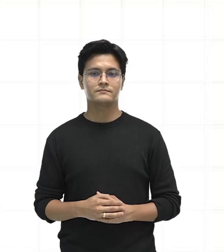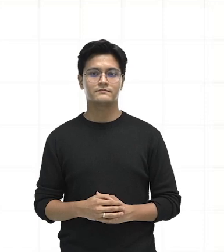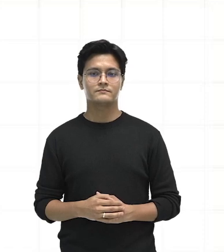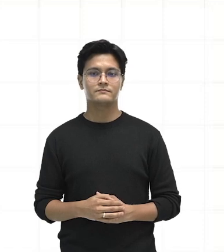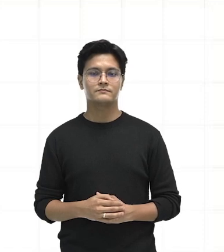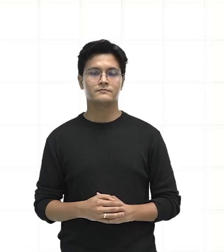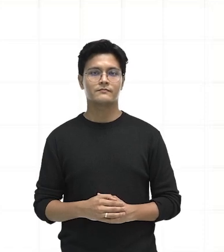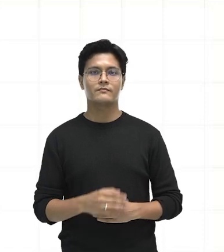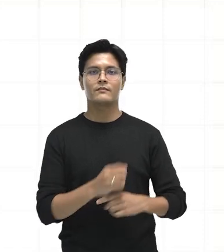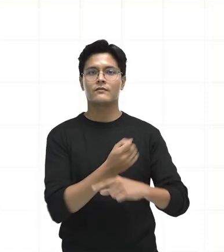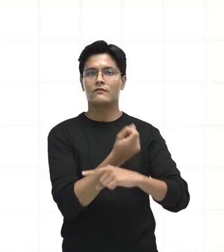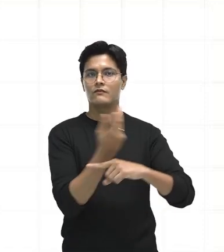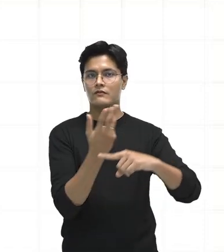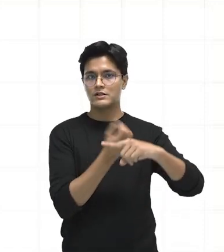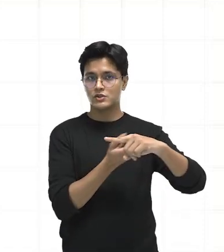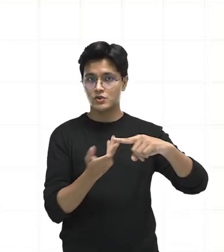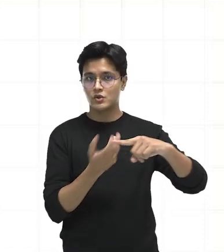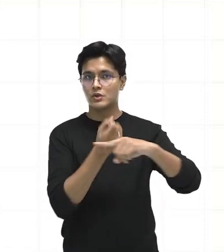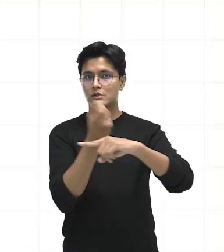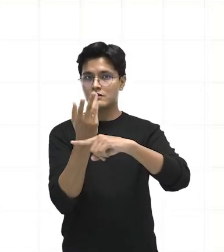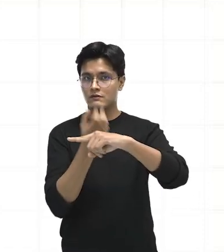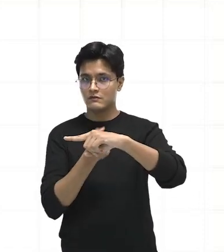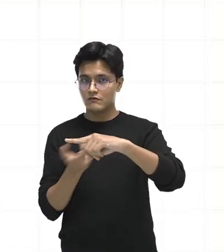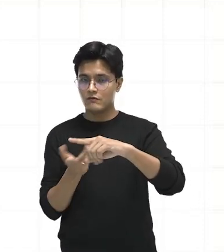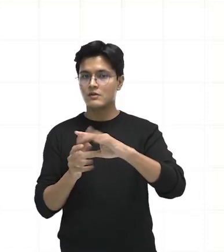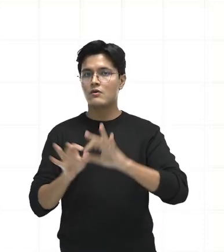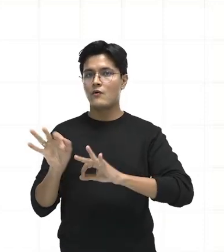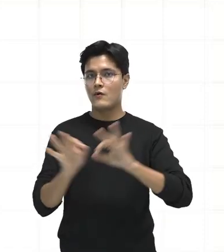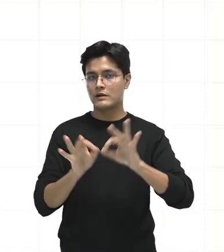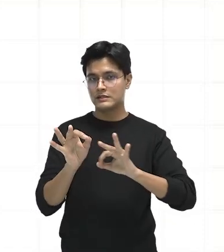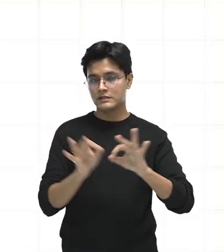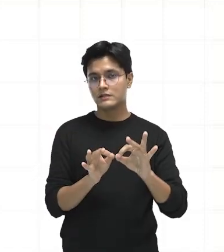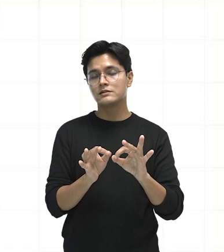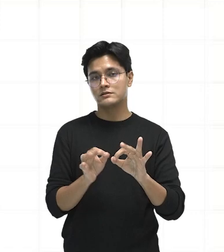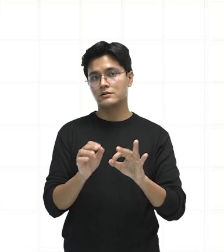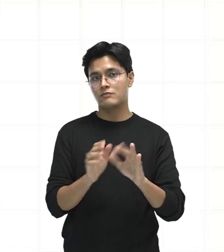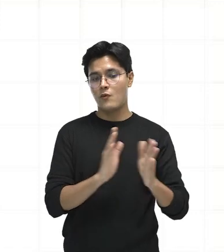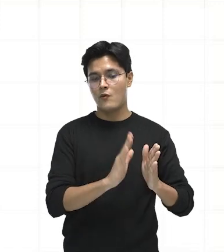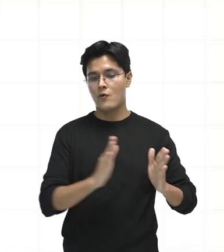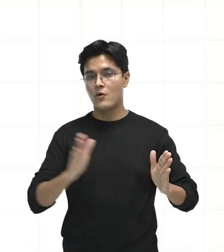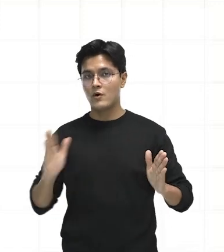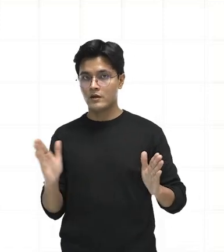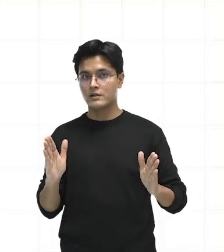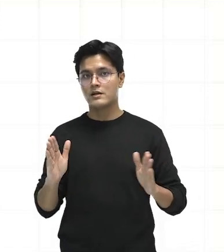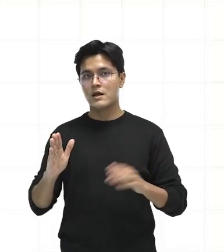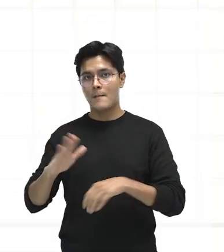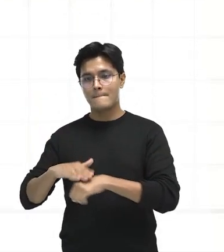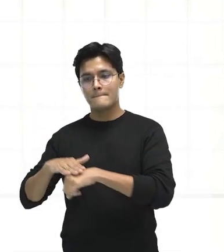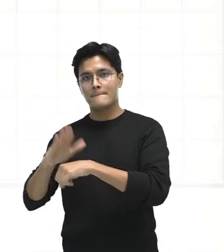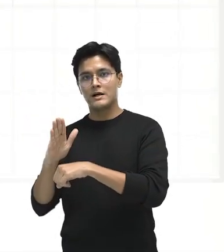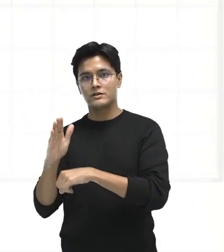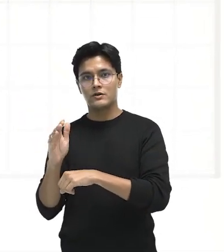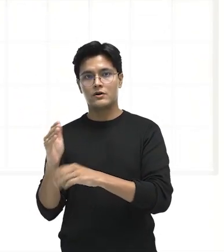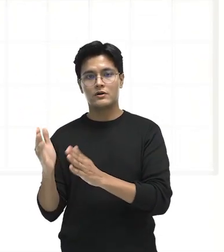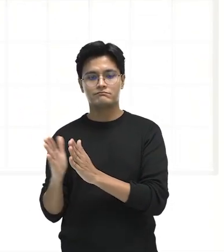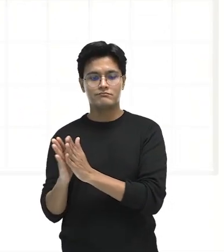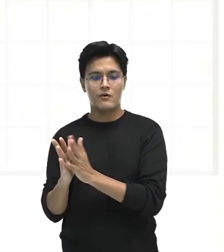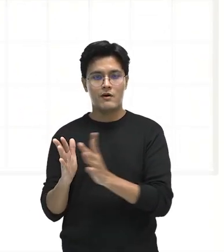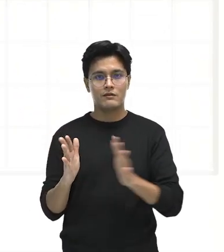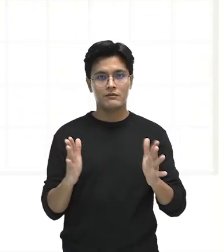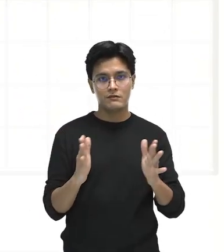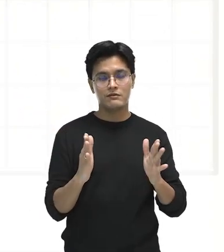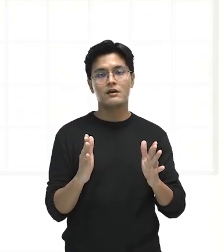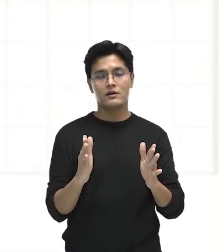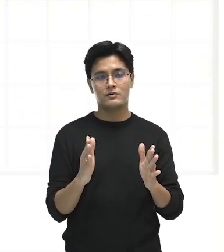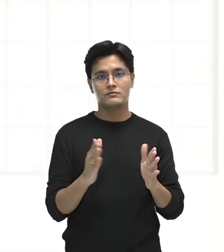Ordene as seguintes frações do menor para o maior. Beleza. Então vamos ordenar as